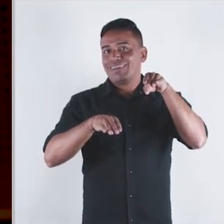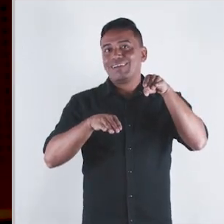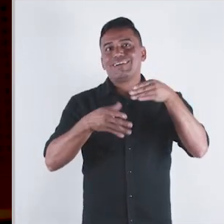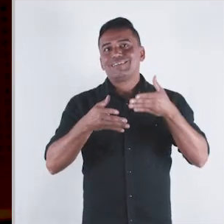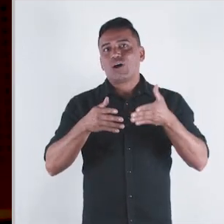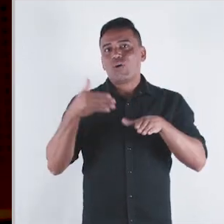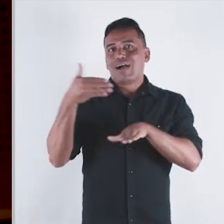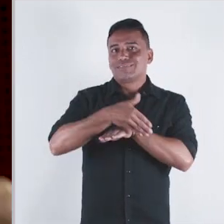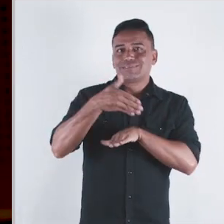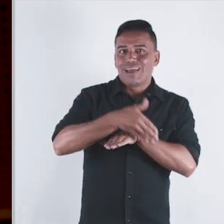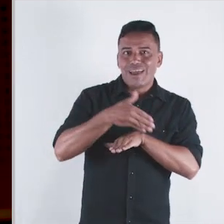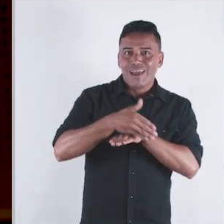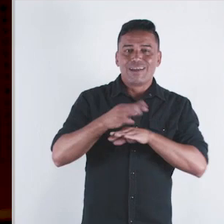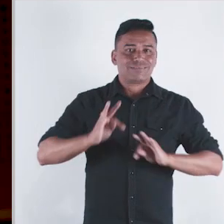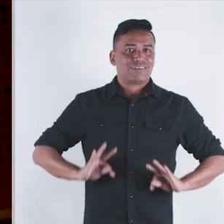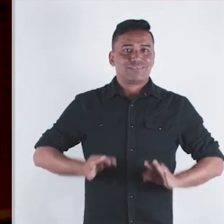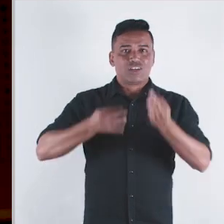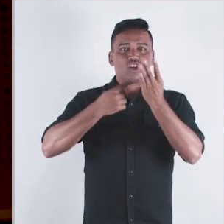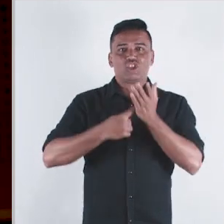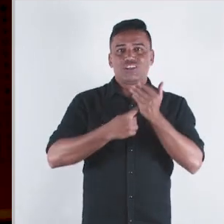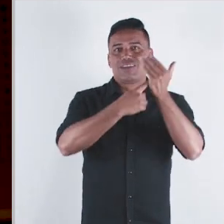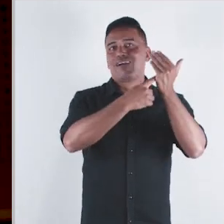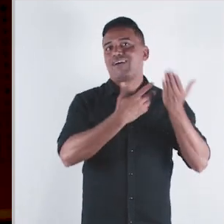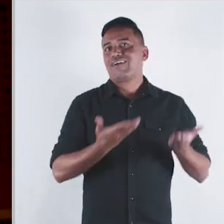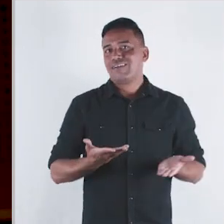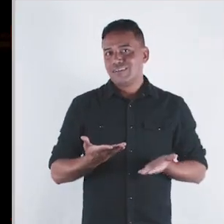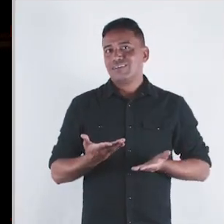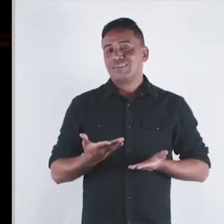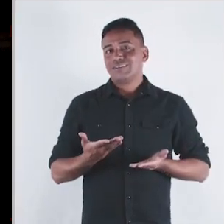de acessos, né? E isso foi bastante